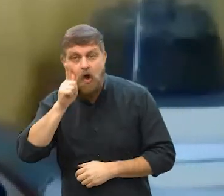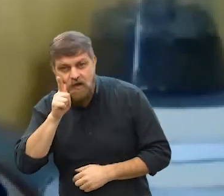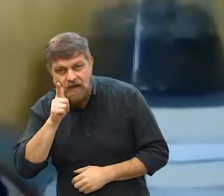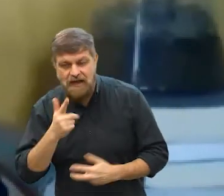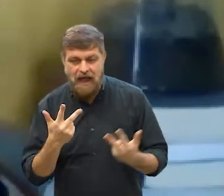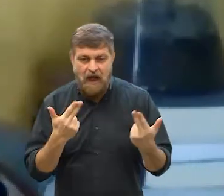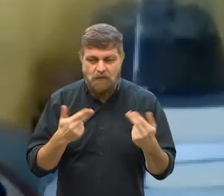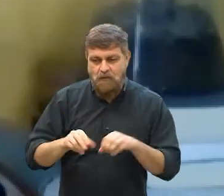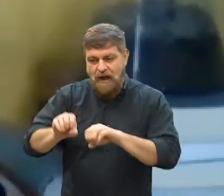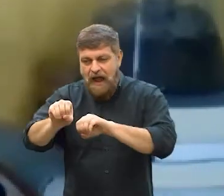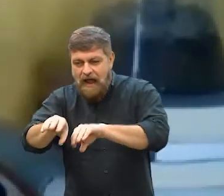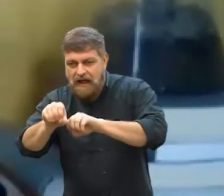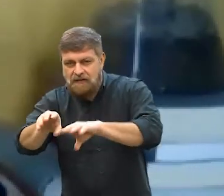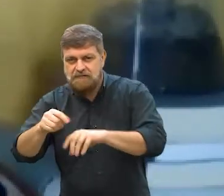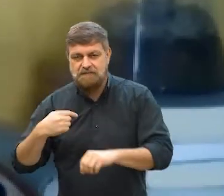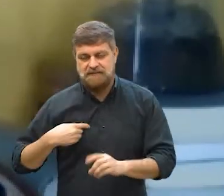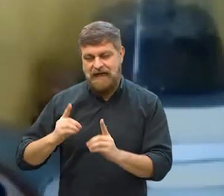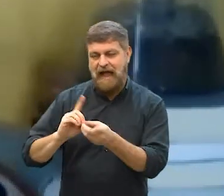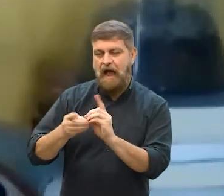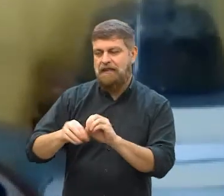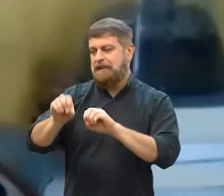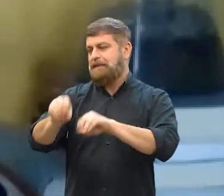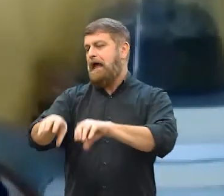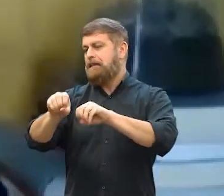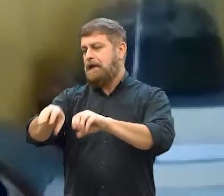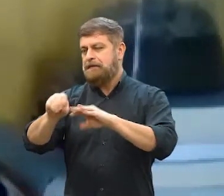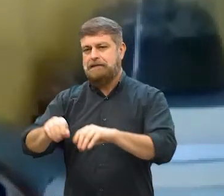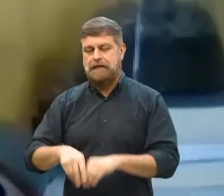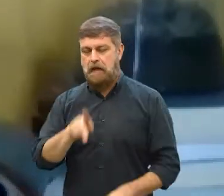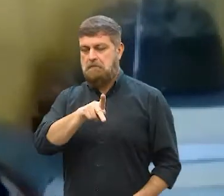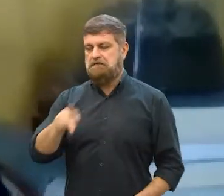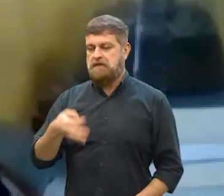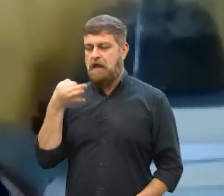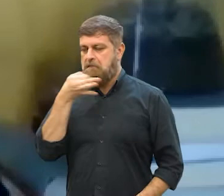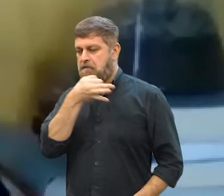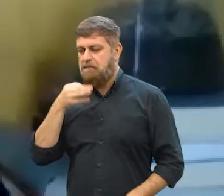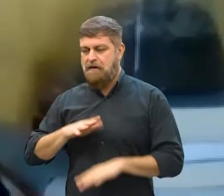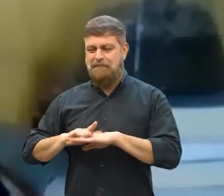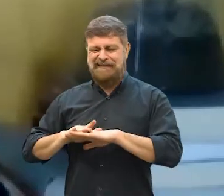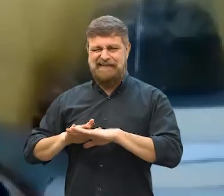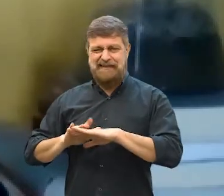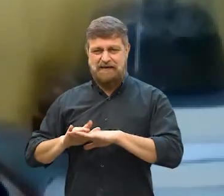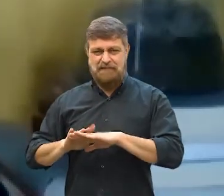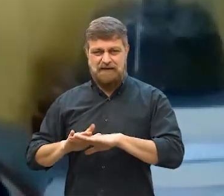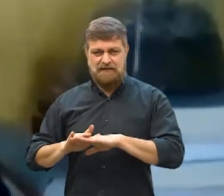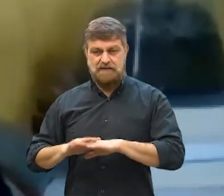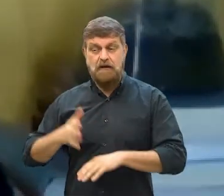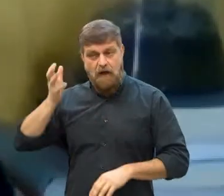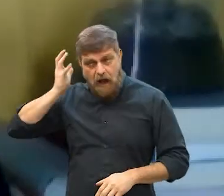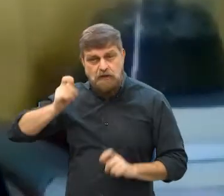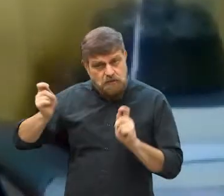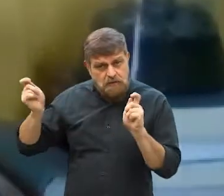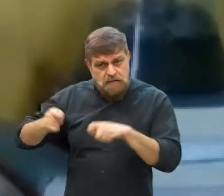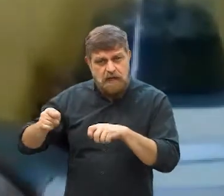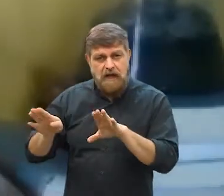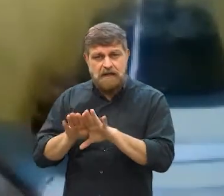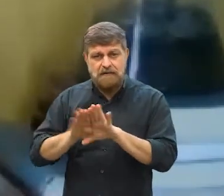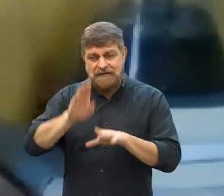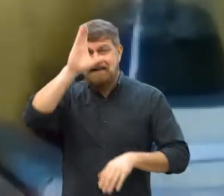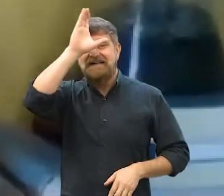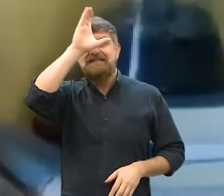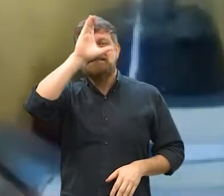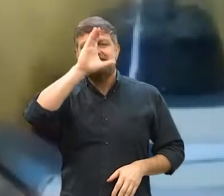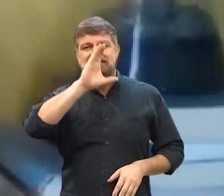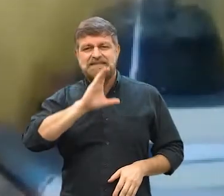silicone para educação não é só questão de idade tem uma aula eu não vou dar não é necessário me dar uma aula de matemática embora possa dar pelo rádio eu quero passar